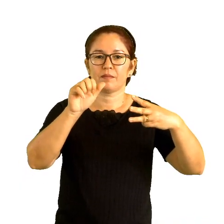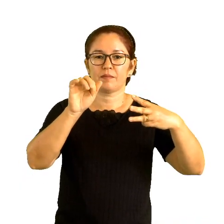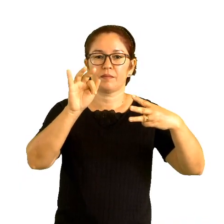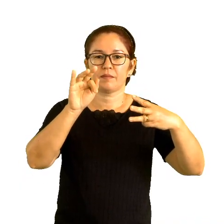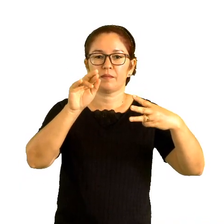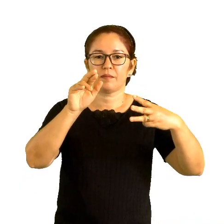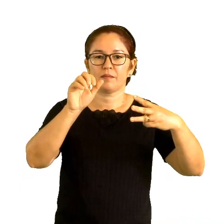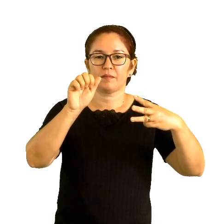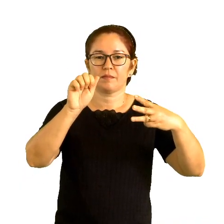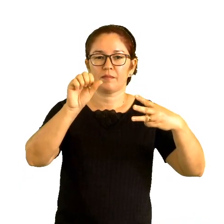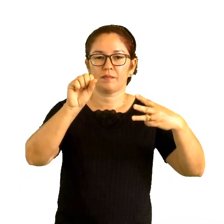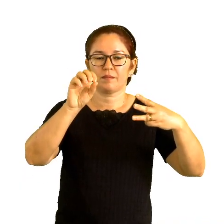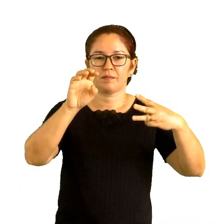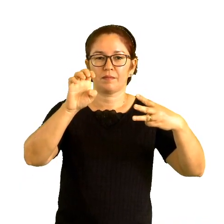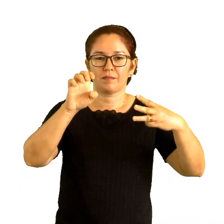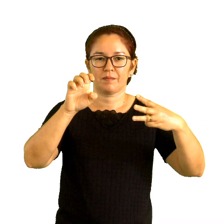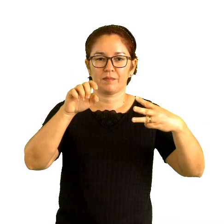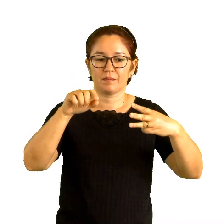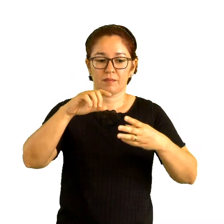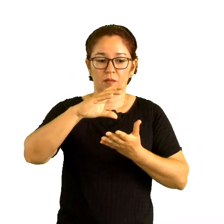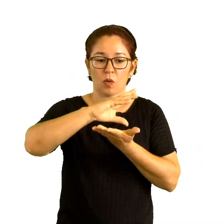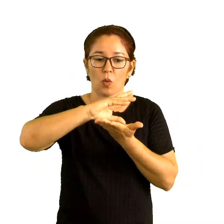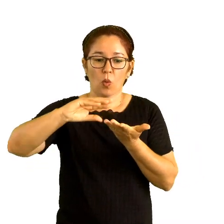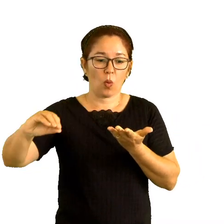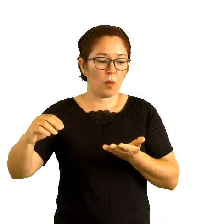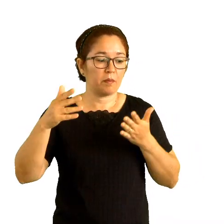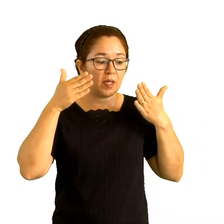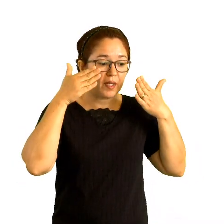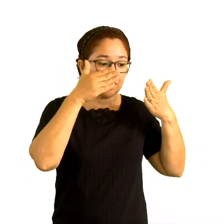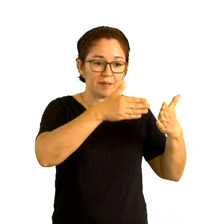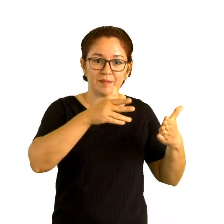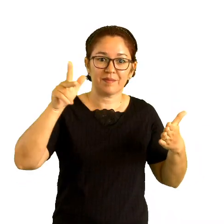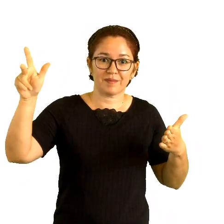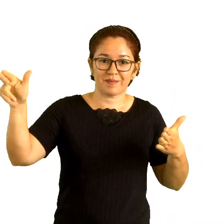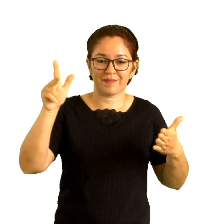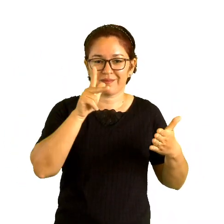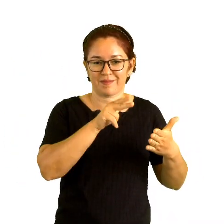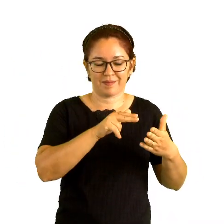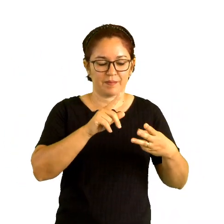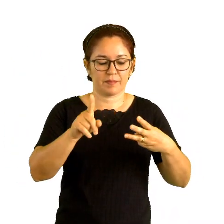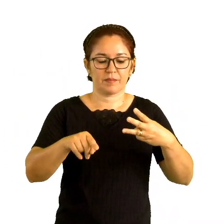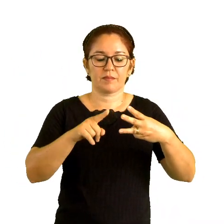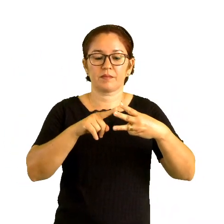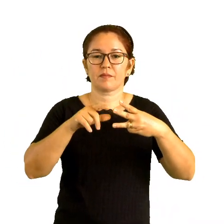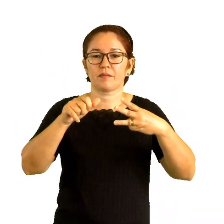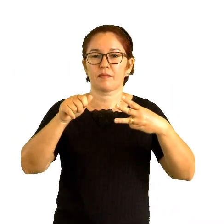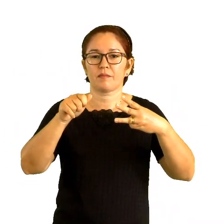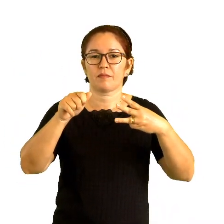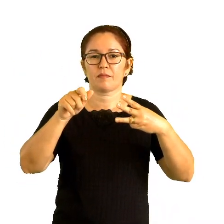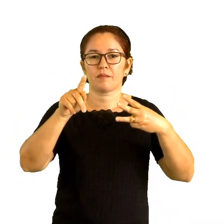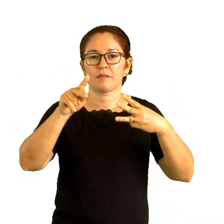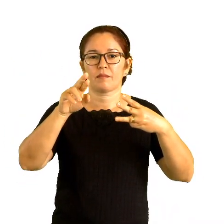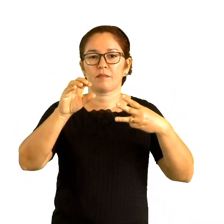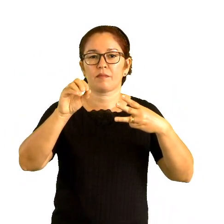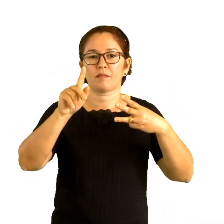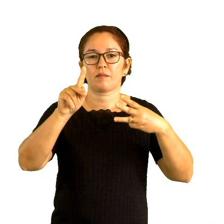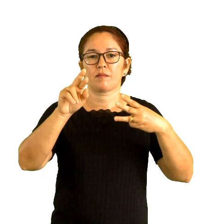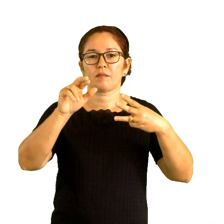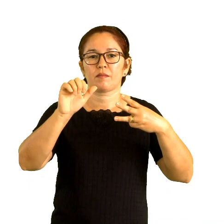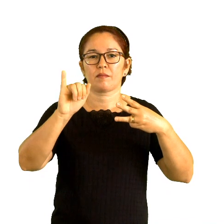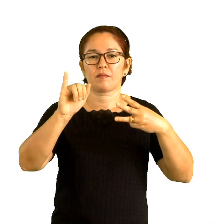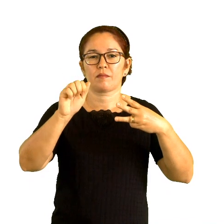ideias centrais do texto original. A apropriação, quando o texto